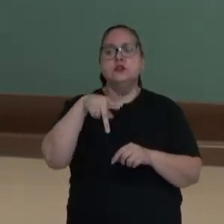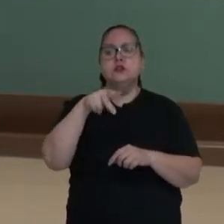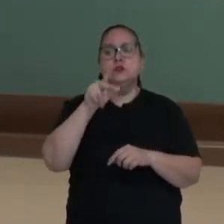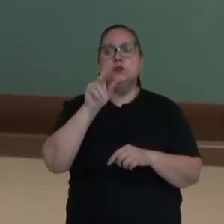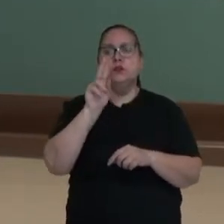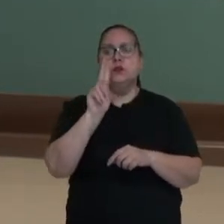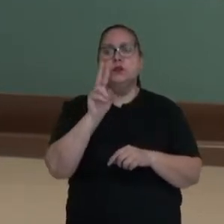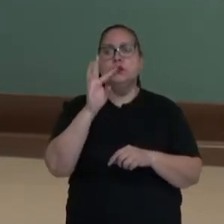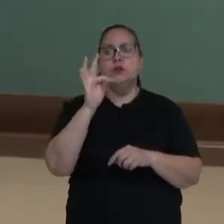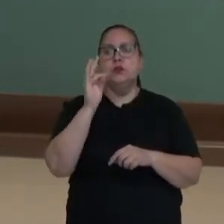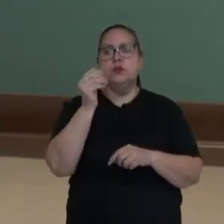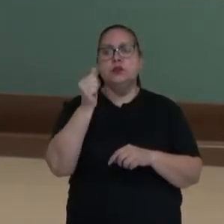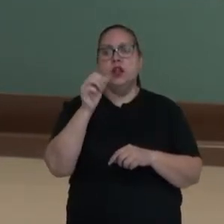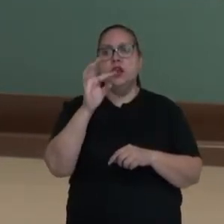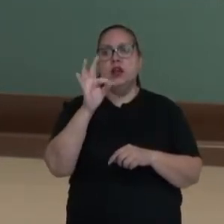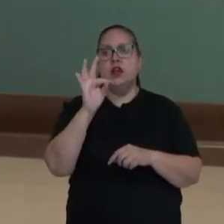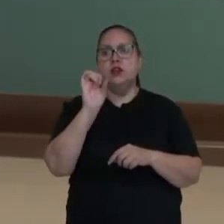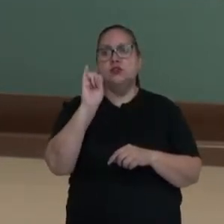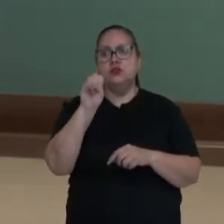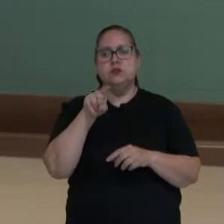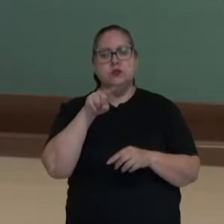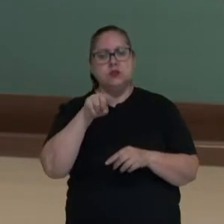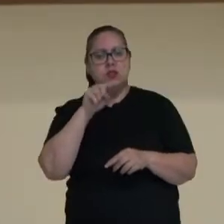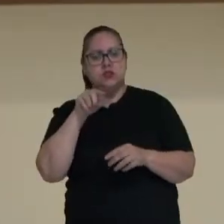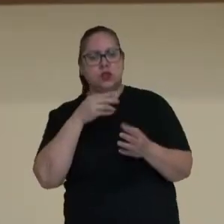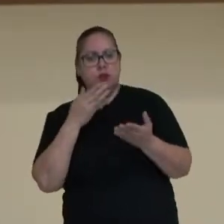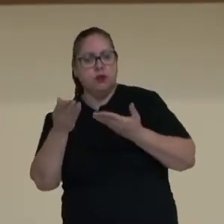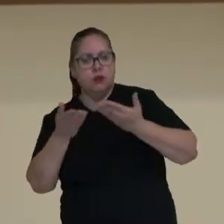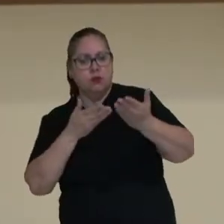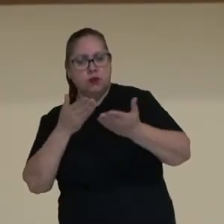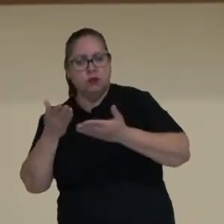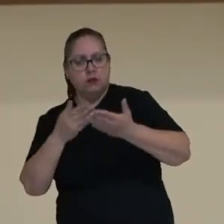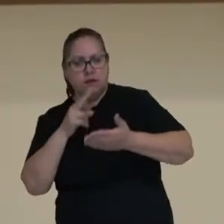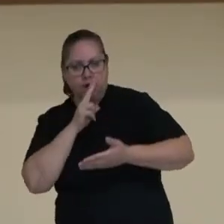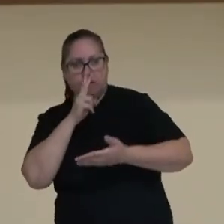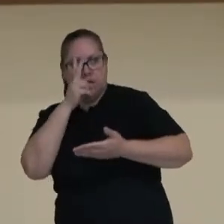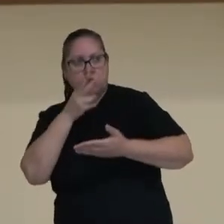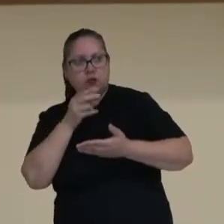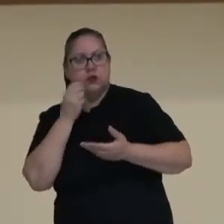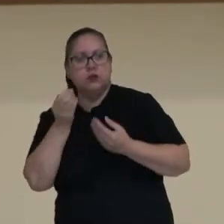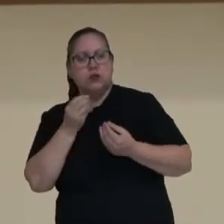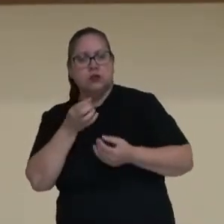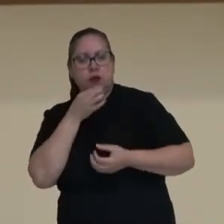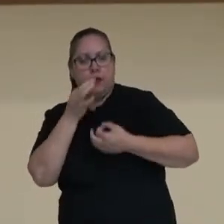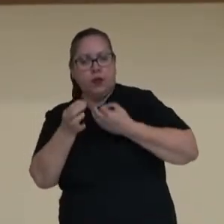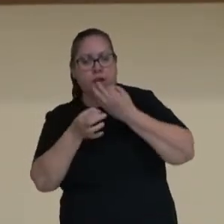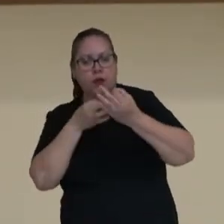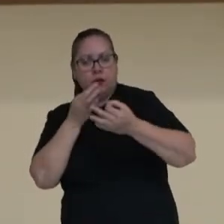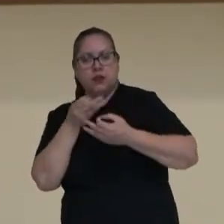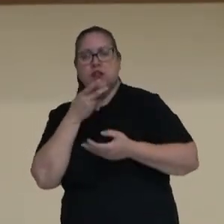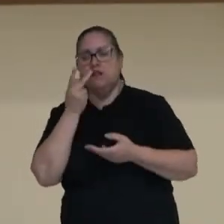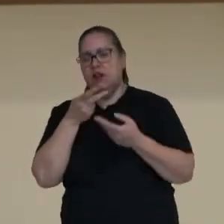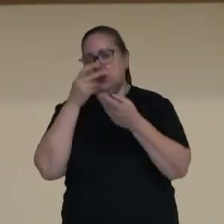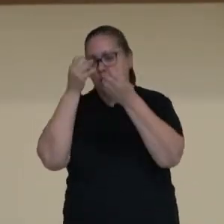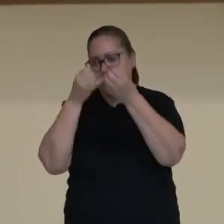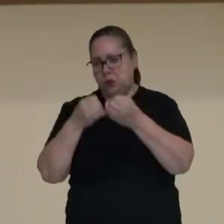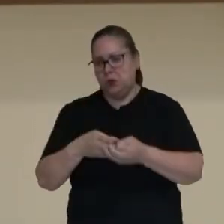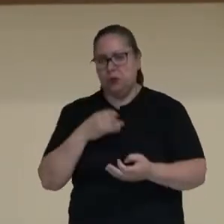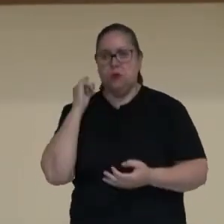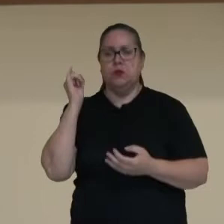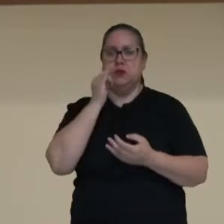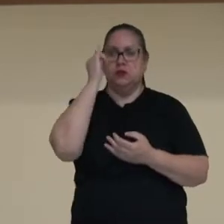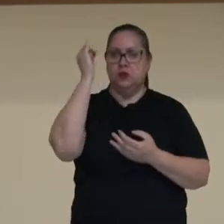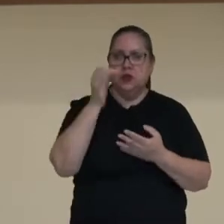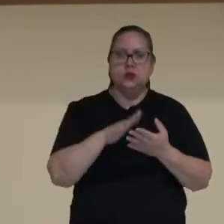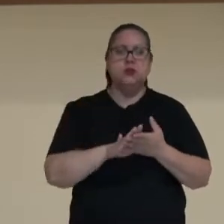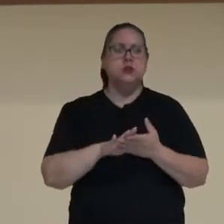debate pode fortalecer a nossa argumentação? Agora que a gente falou um pouquinho do que é disputatio, do quão foi importante